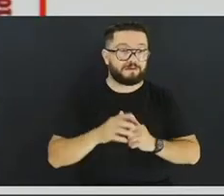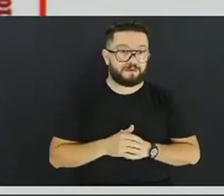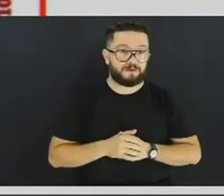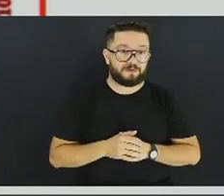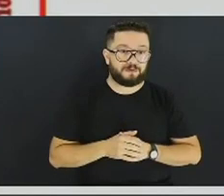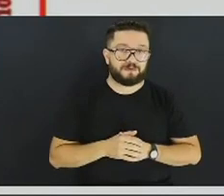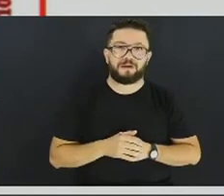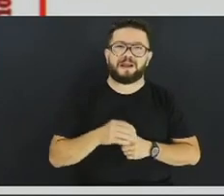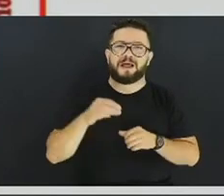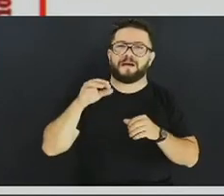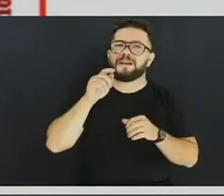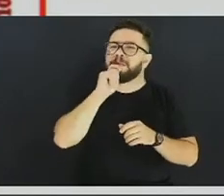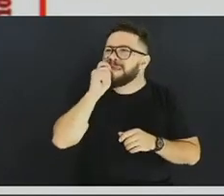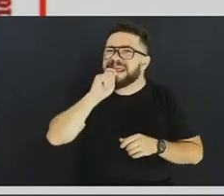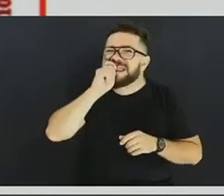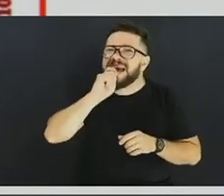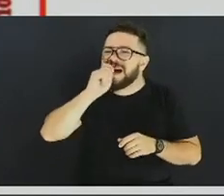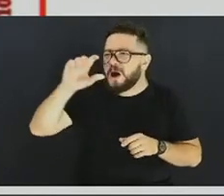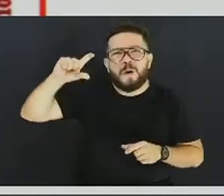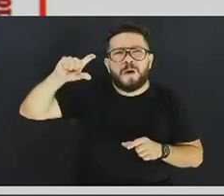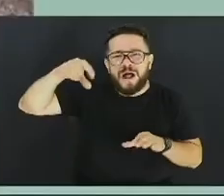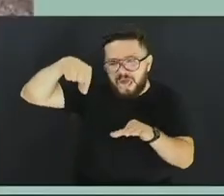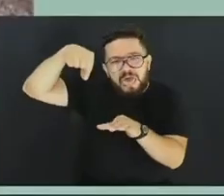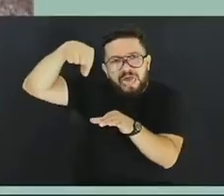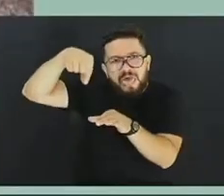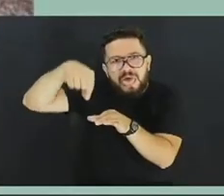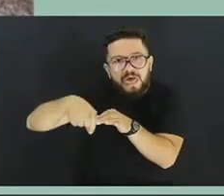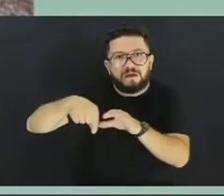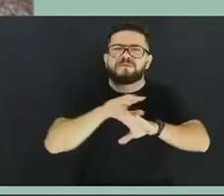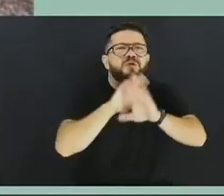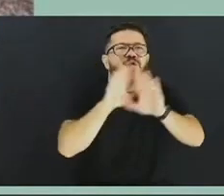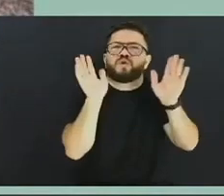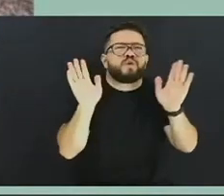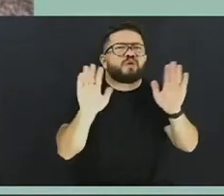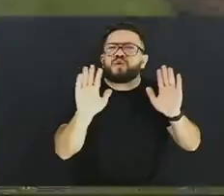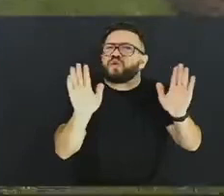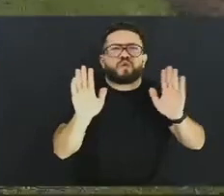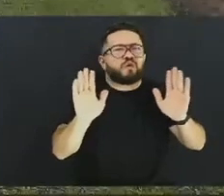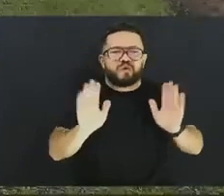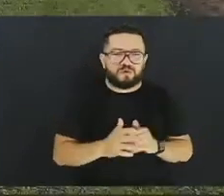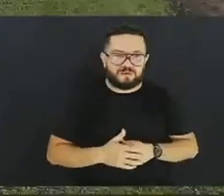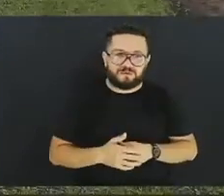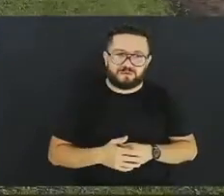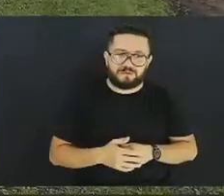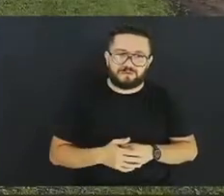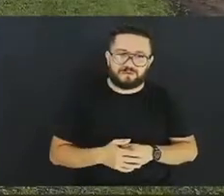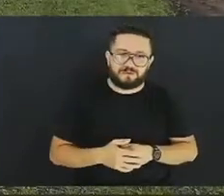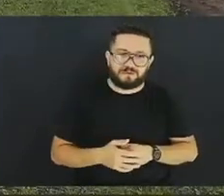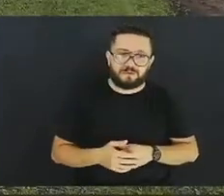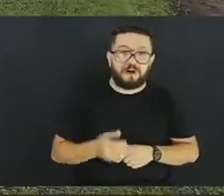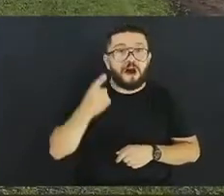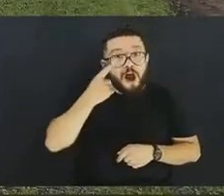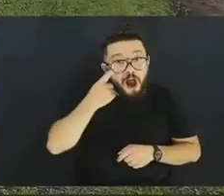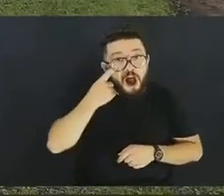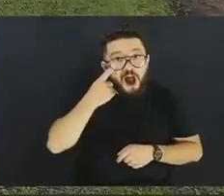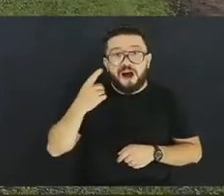pinhão. O pinheiro não é palanque. Então, ali está como se planta. Olha ali o